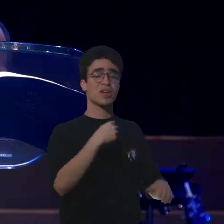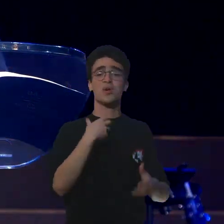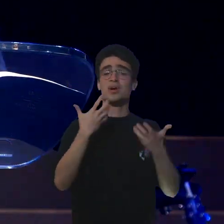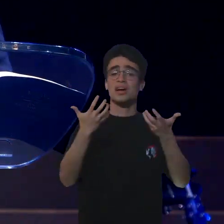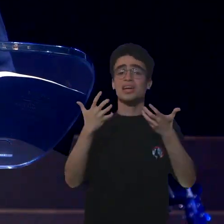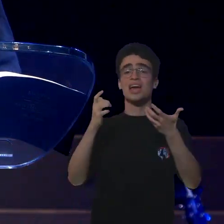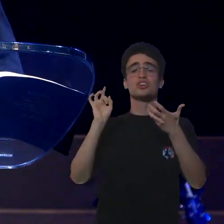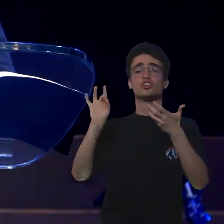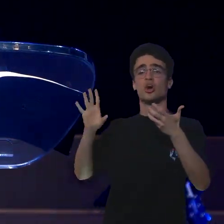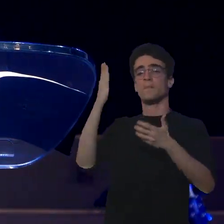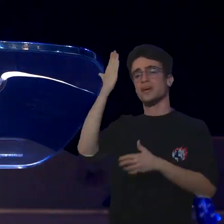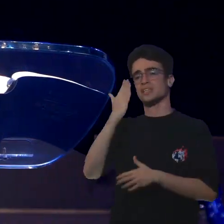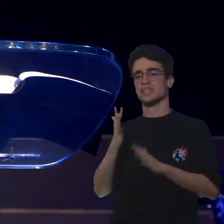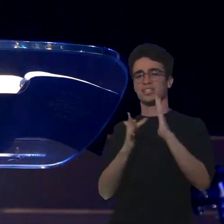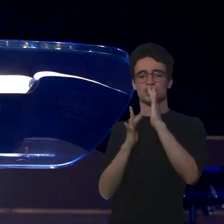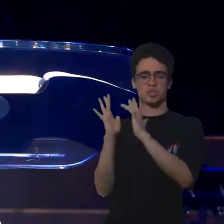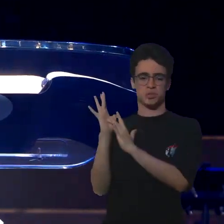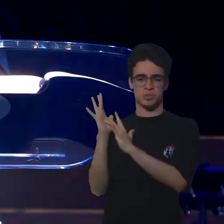apenas Jesus.